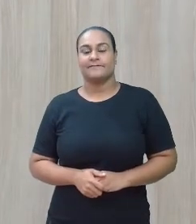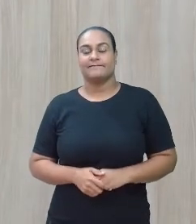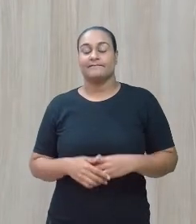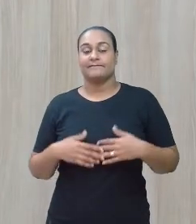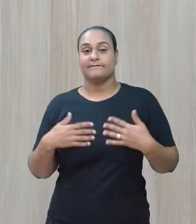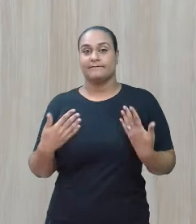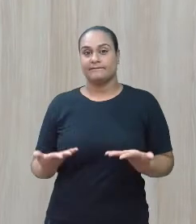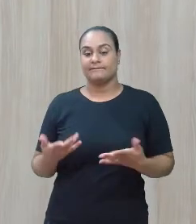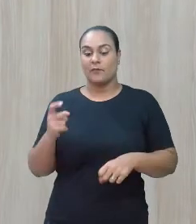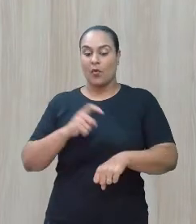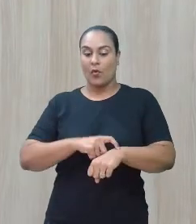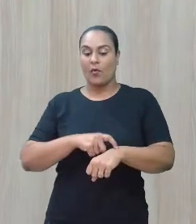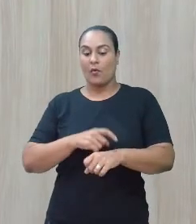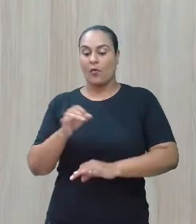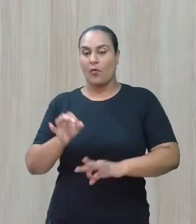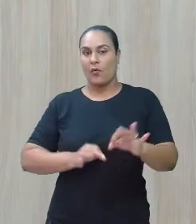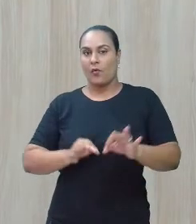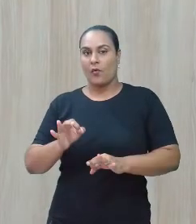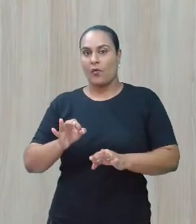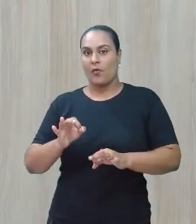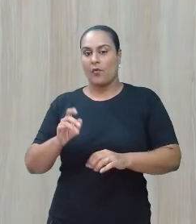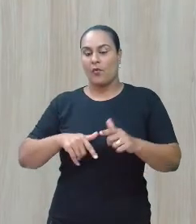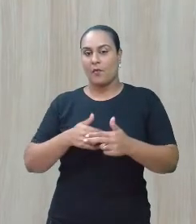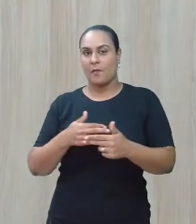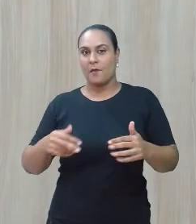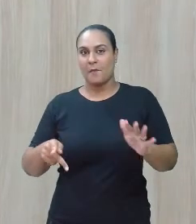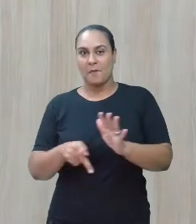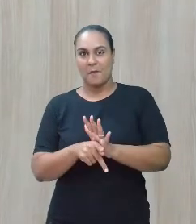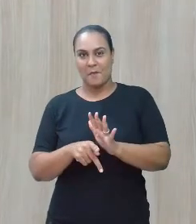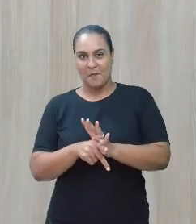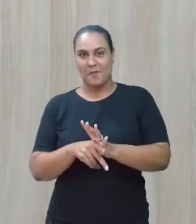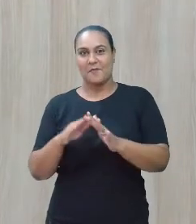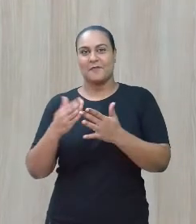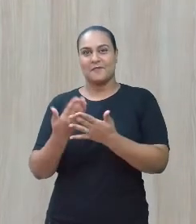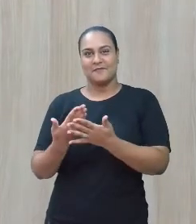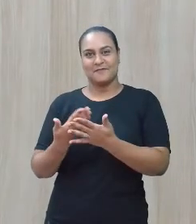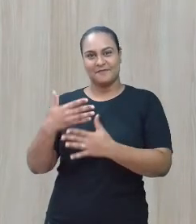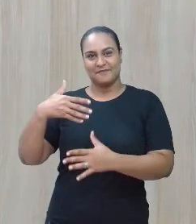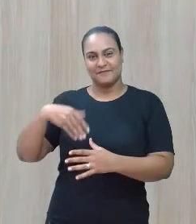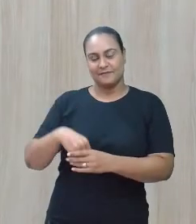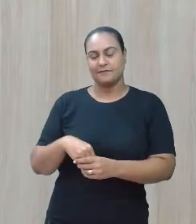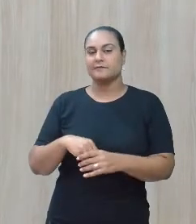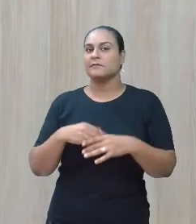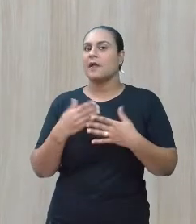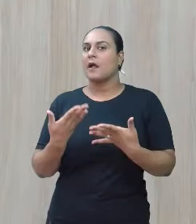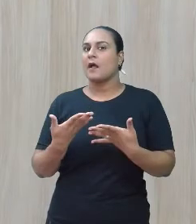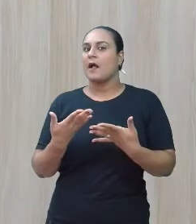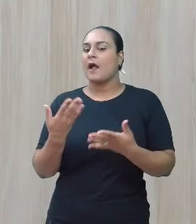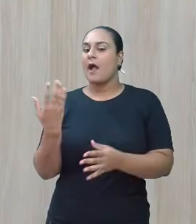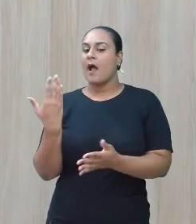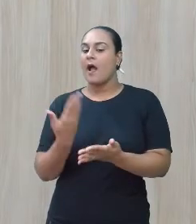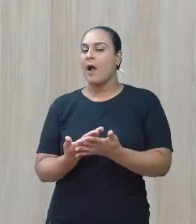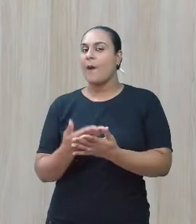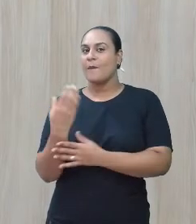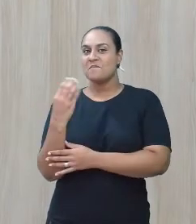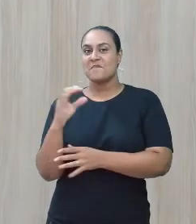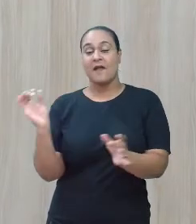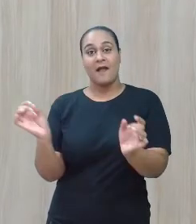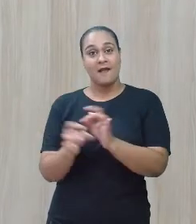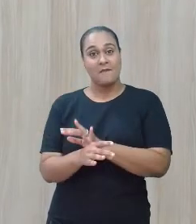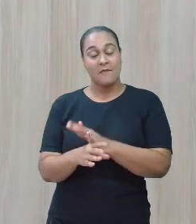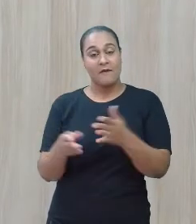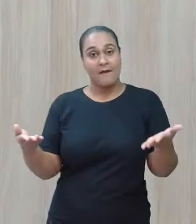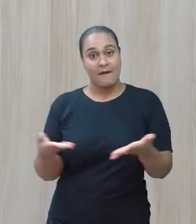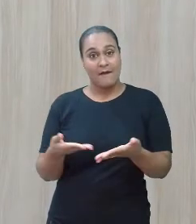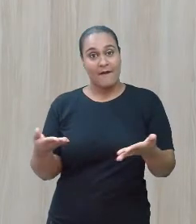Então, hora de organizar o material escolar. Vocês saíram de uma aula de ciência maravilhosa e agora é